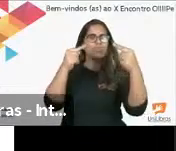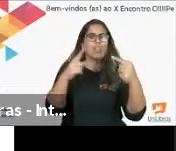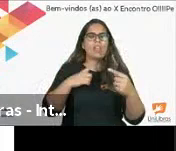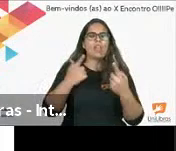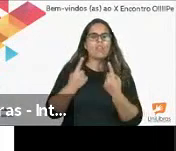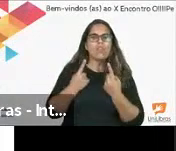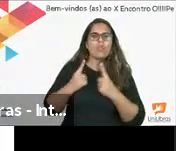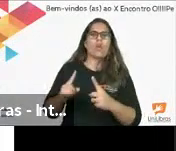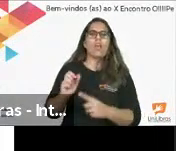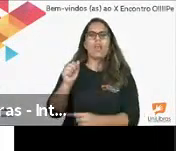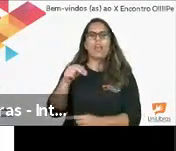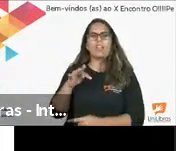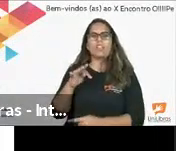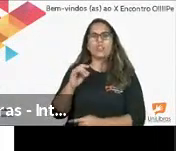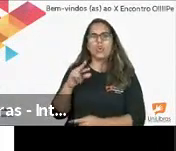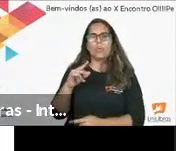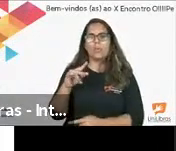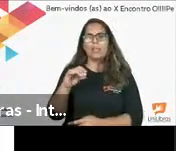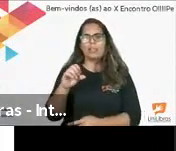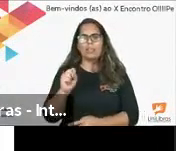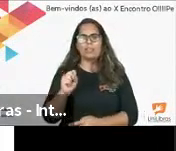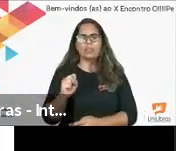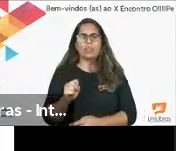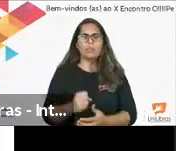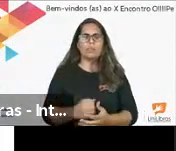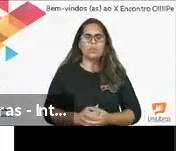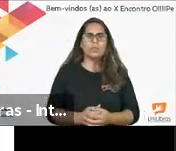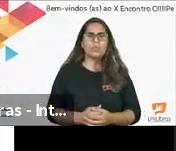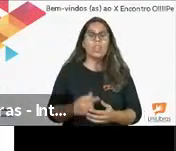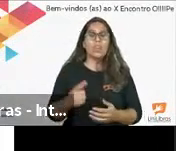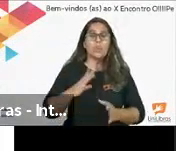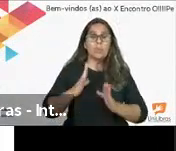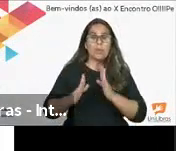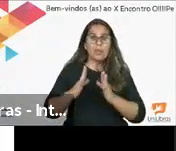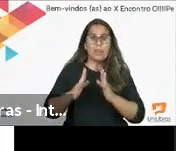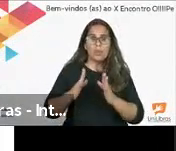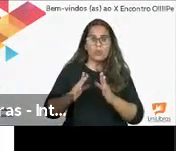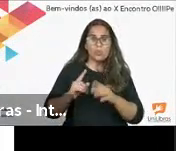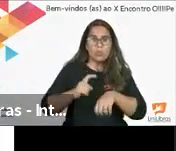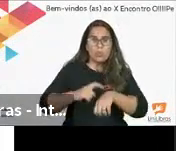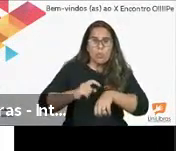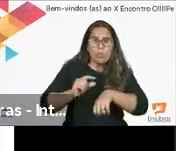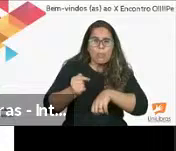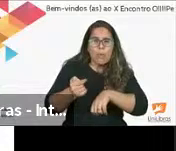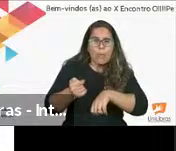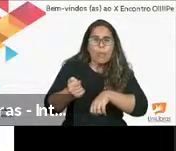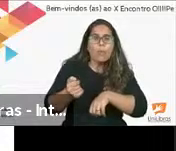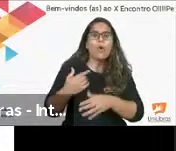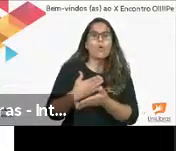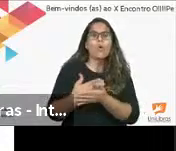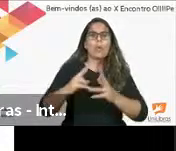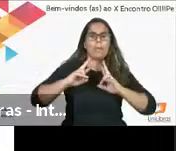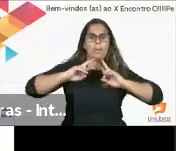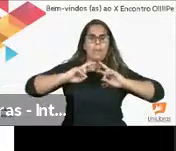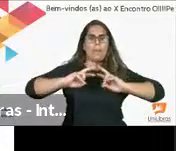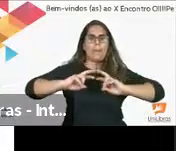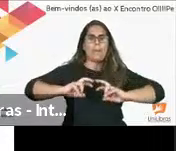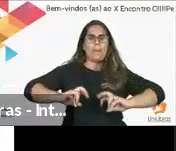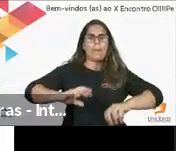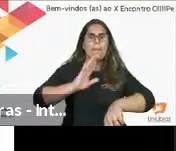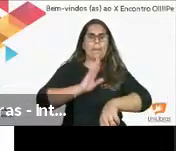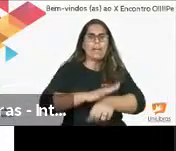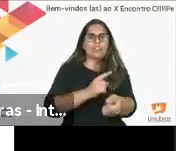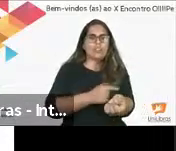se a gente injeta o mesmo antígeno, num intervalo mais curto, começa a haver uma produção muito mais